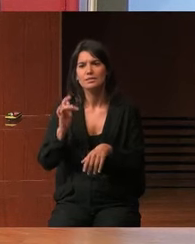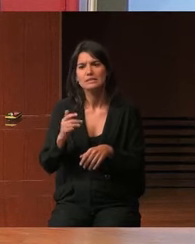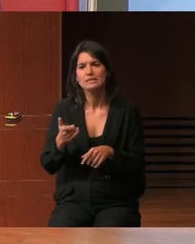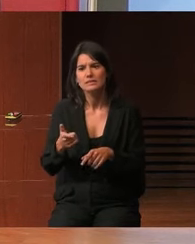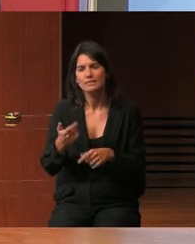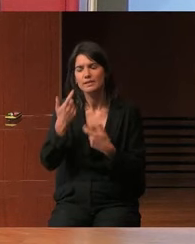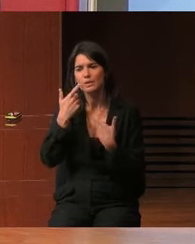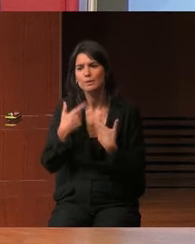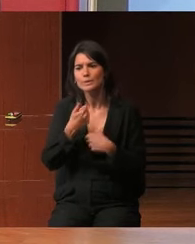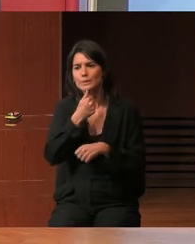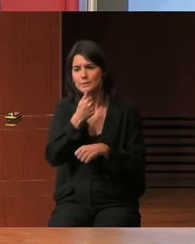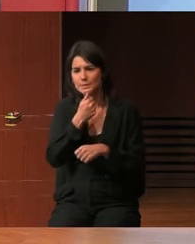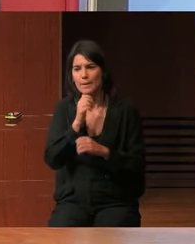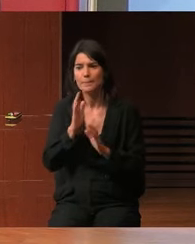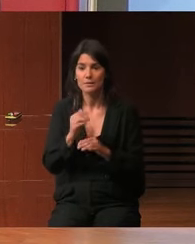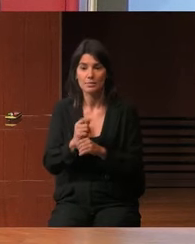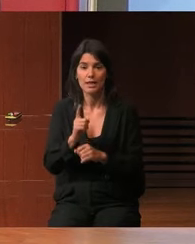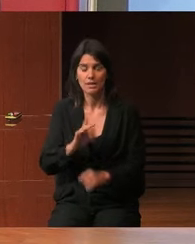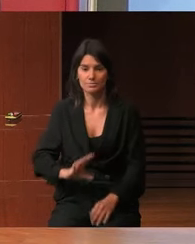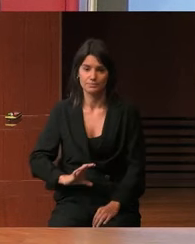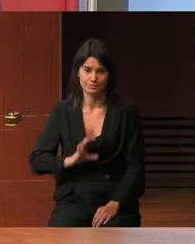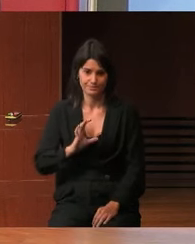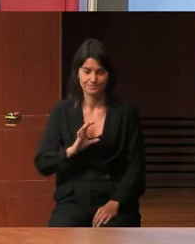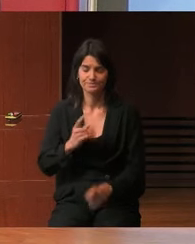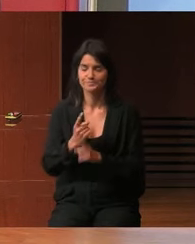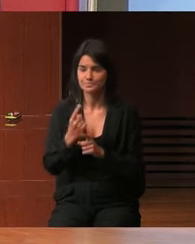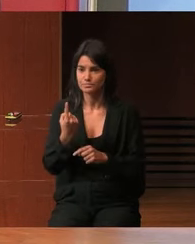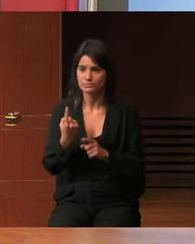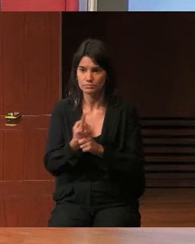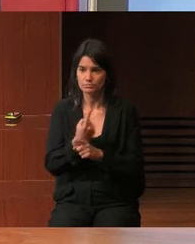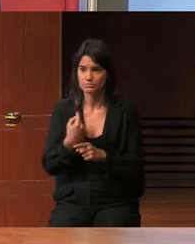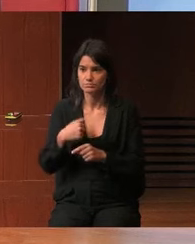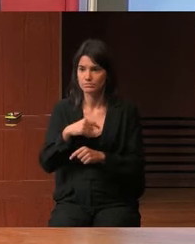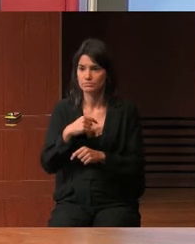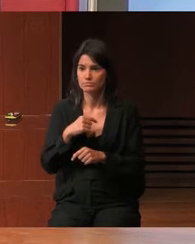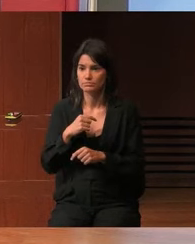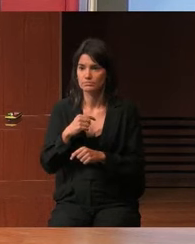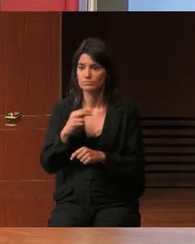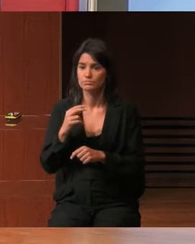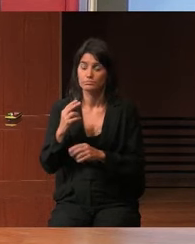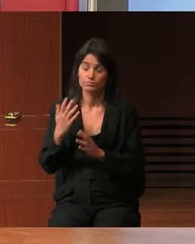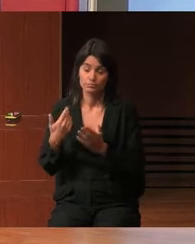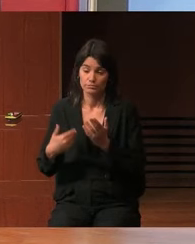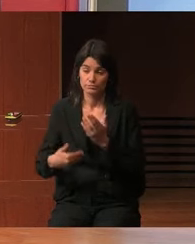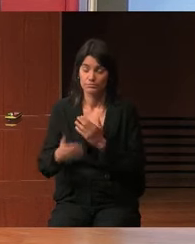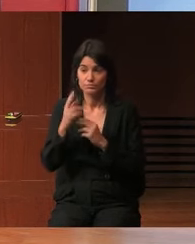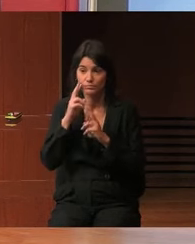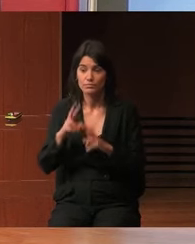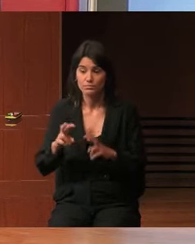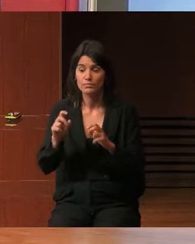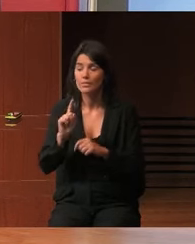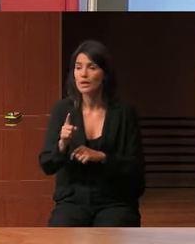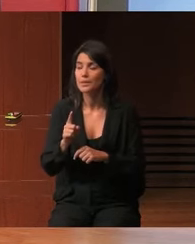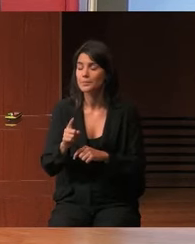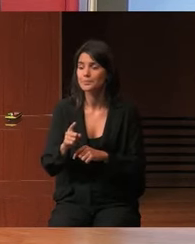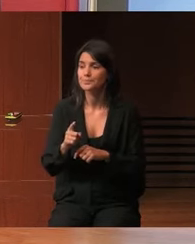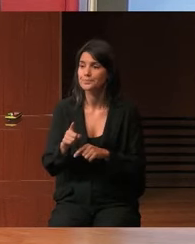trabalhado bastante é com a questão da sobreconfiança. Uma das coisas que nós temos estado a descobrir e é um bocadinho...